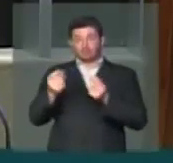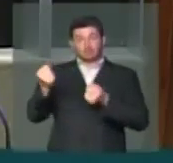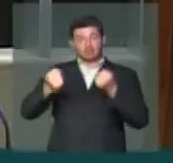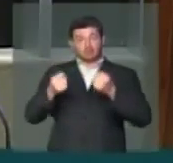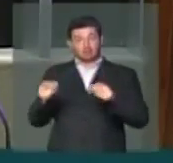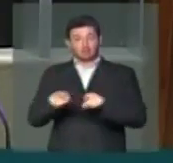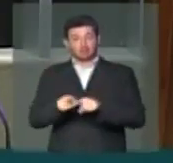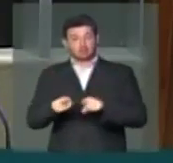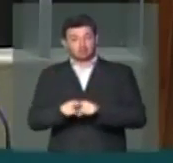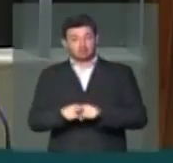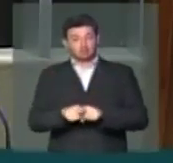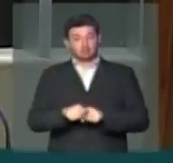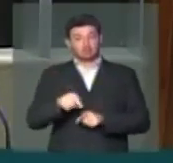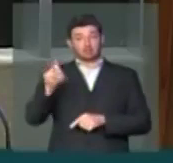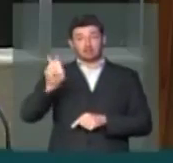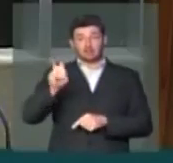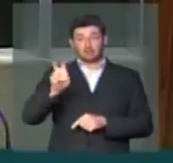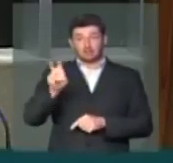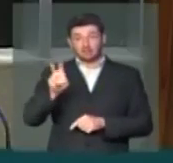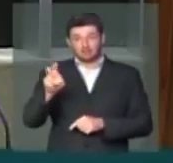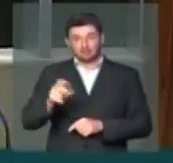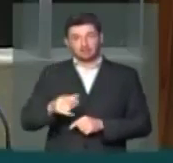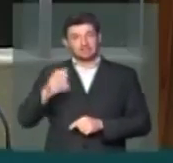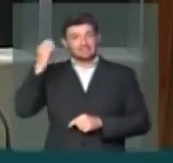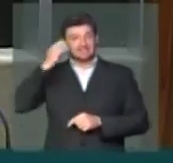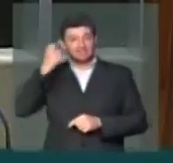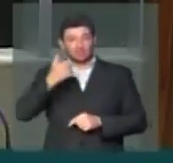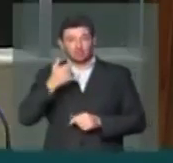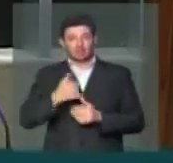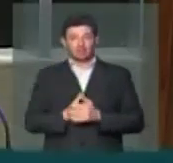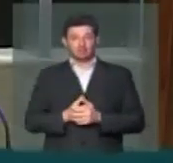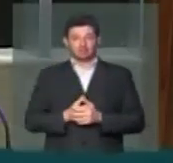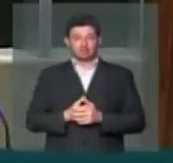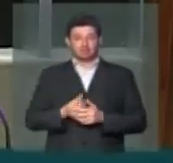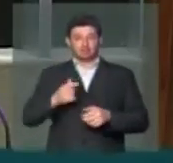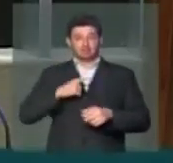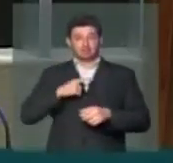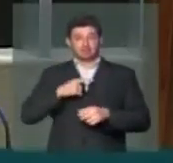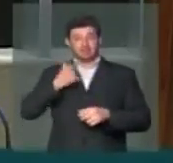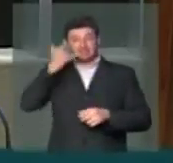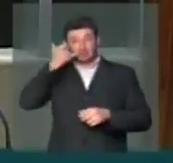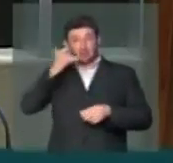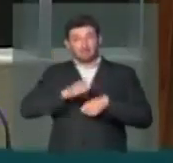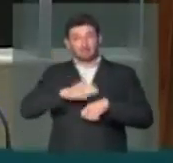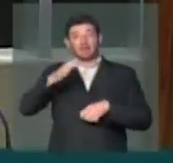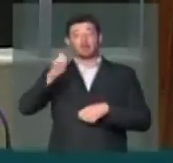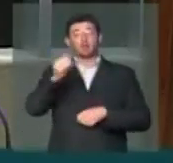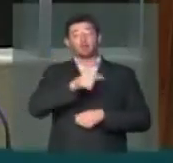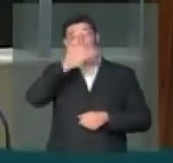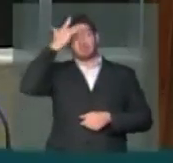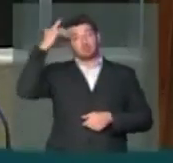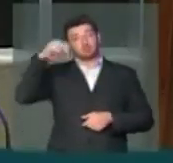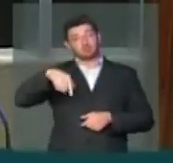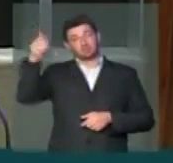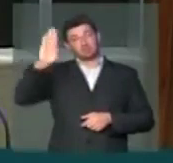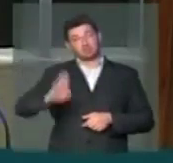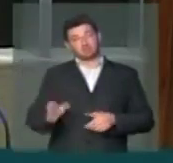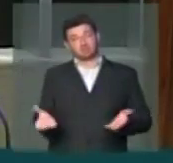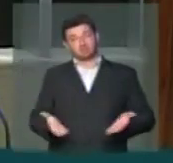veículos automotores, quinto telefones celulares, há mais telefones celulares do que gente no Brasil de